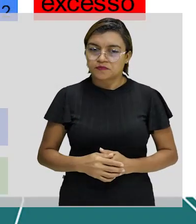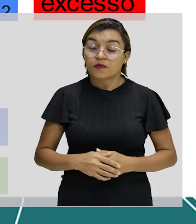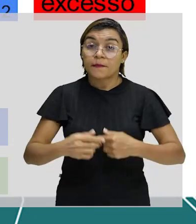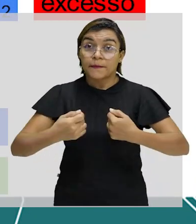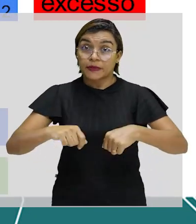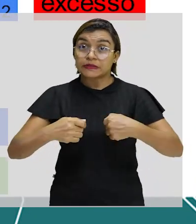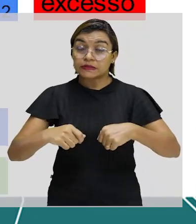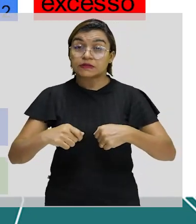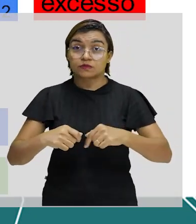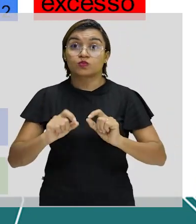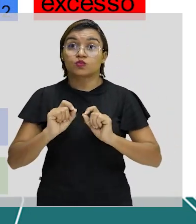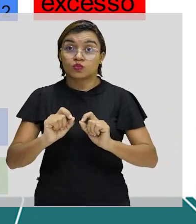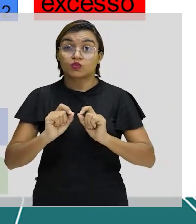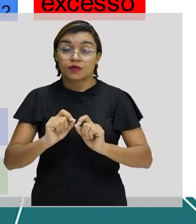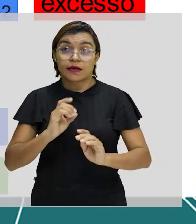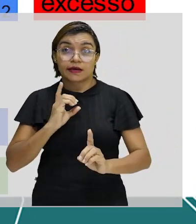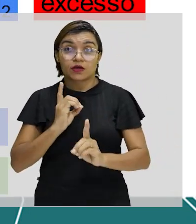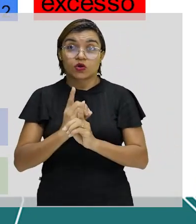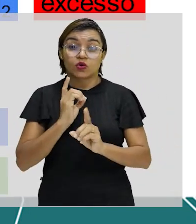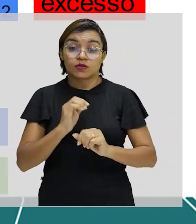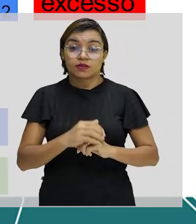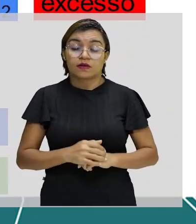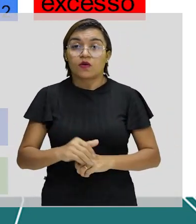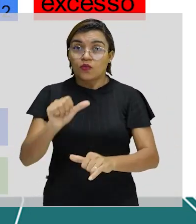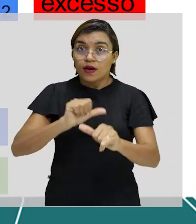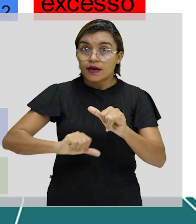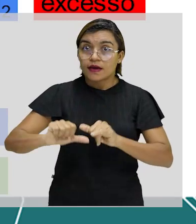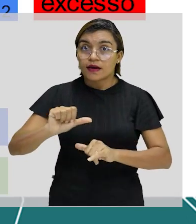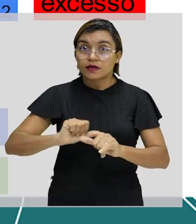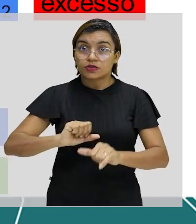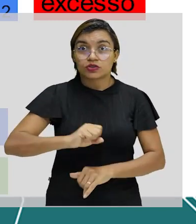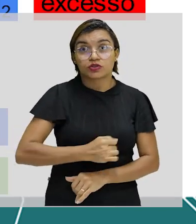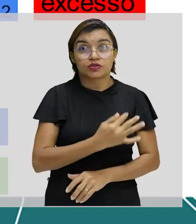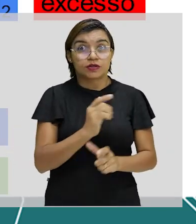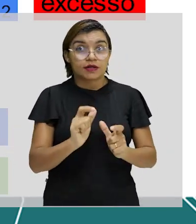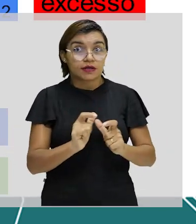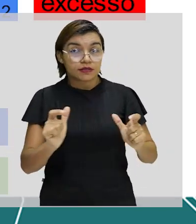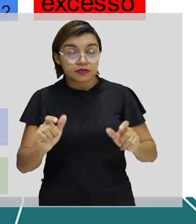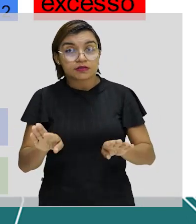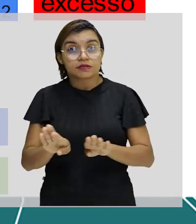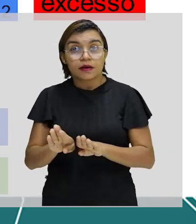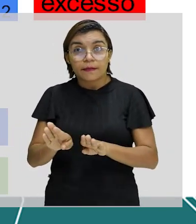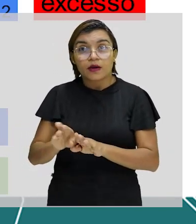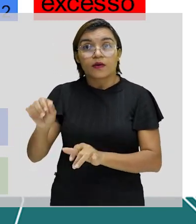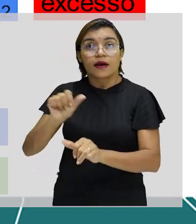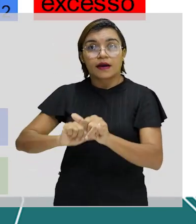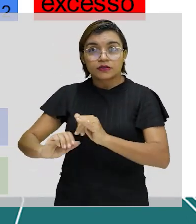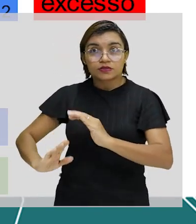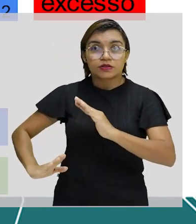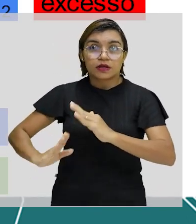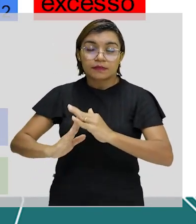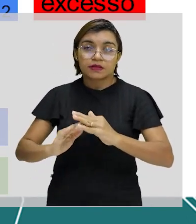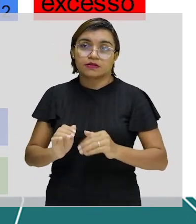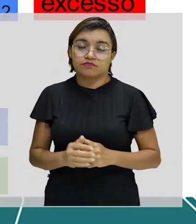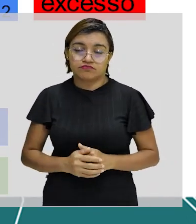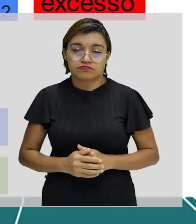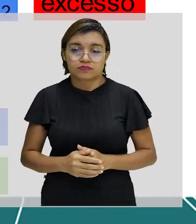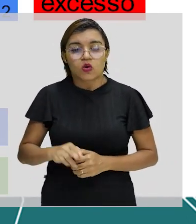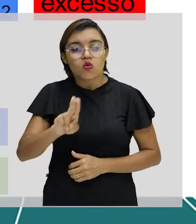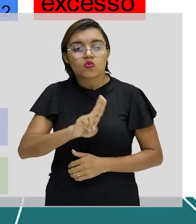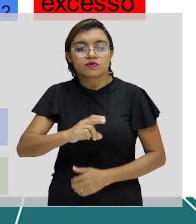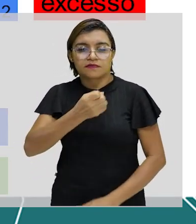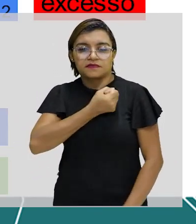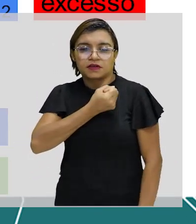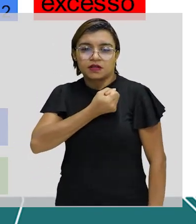precisamos determinar o reagente em excesso e o reagente limitante. Então, eu vou trabalhar com os